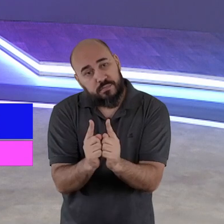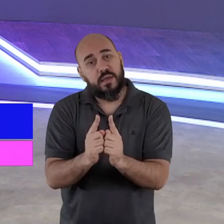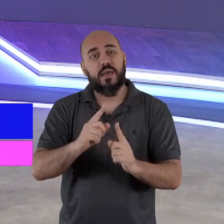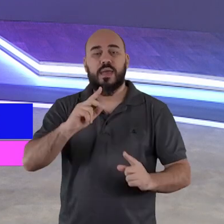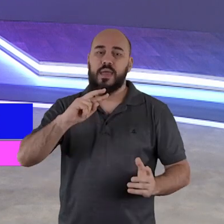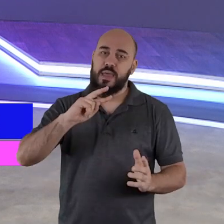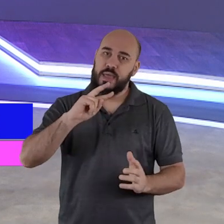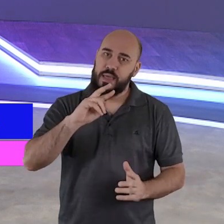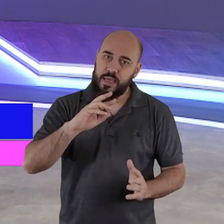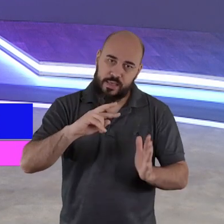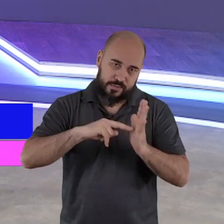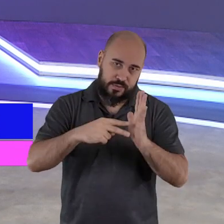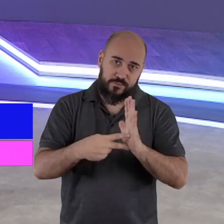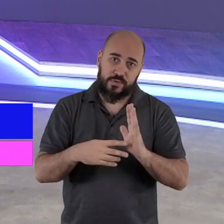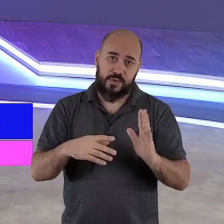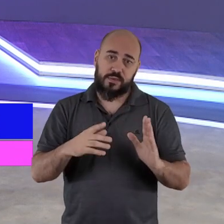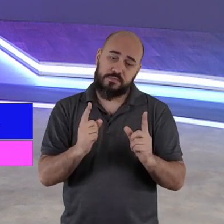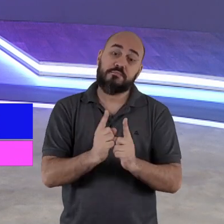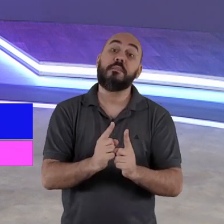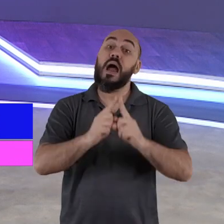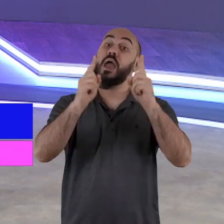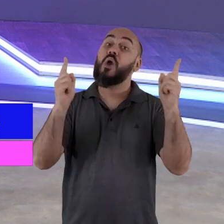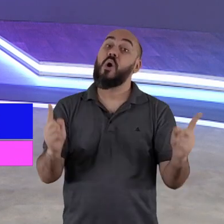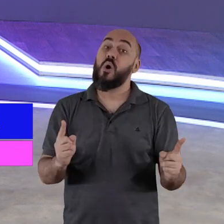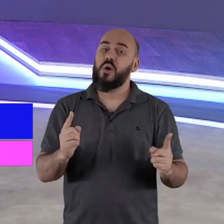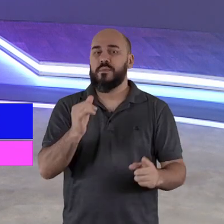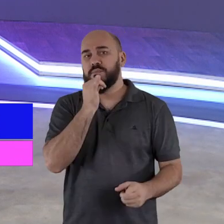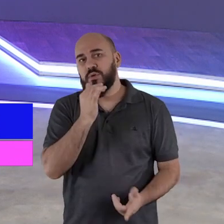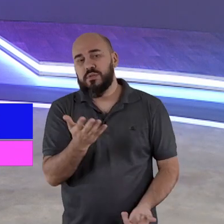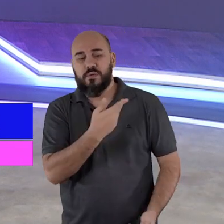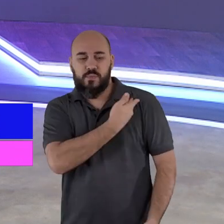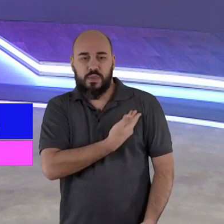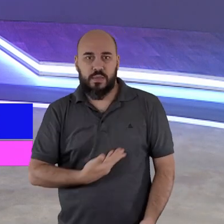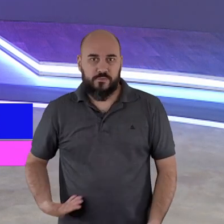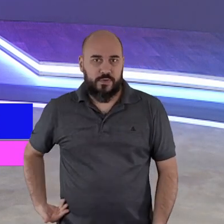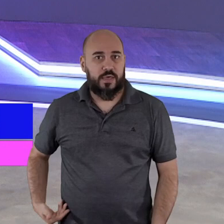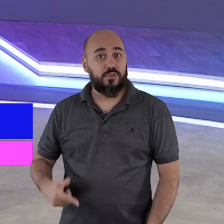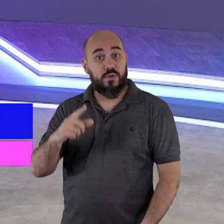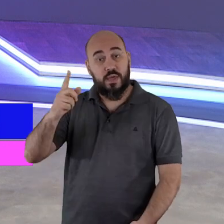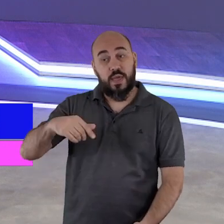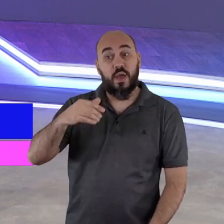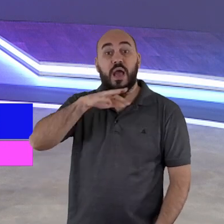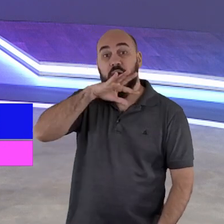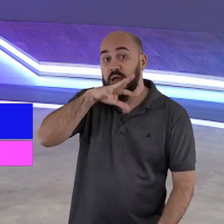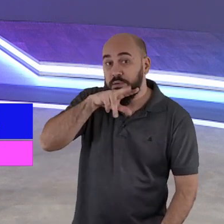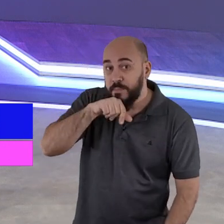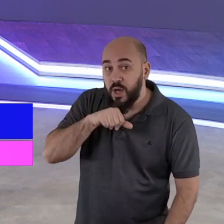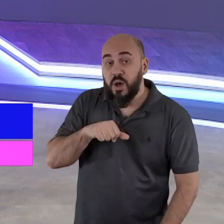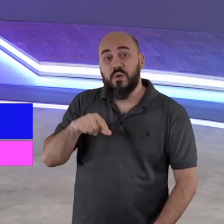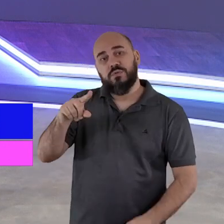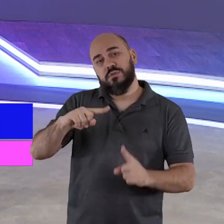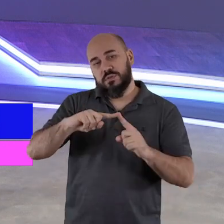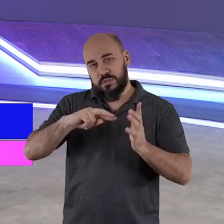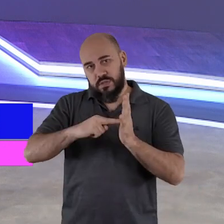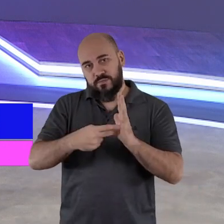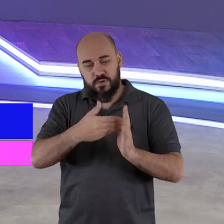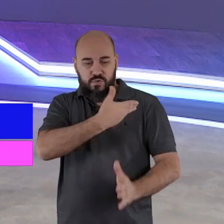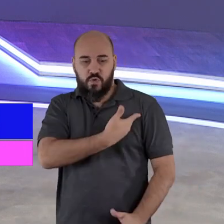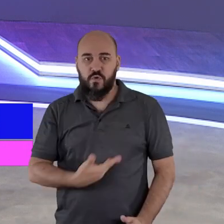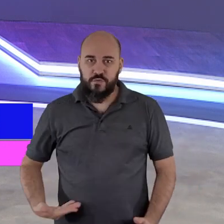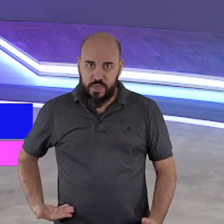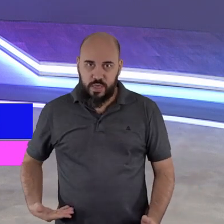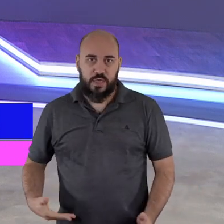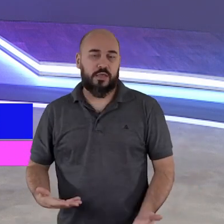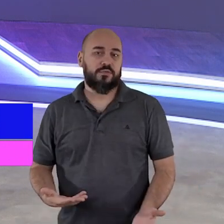um poder está reduzido num chifre, significa que o tempo também é uma redução, ou seja, o dia que aparece na profecia é